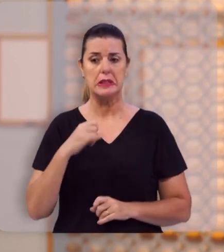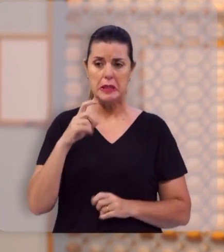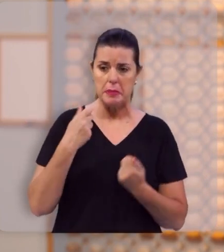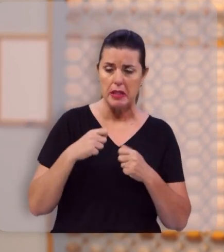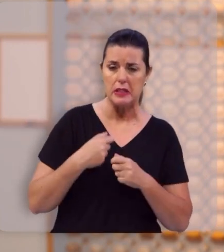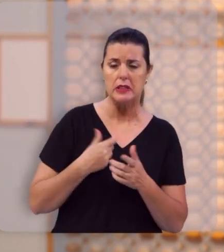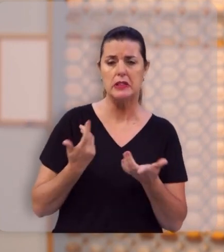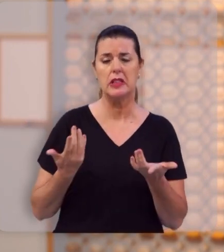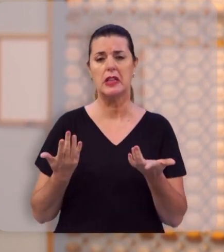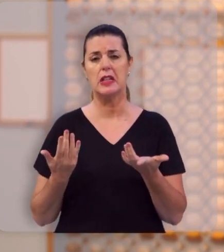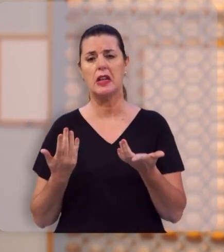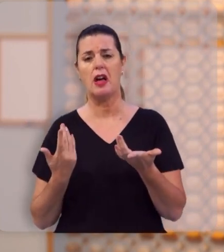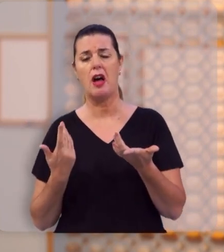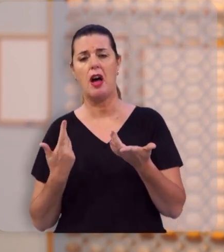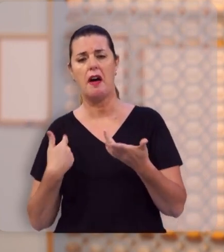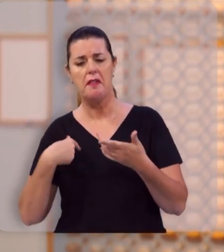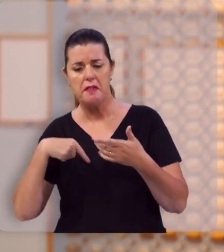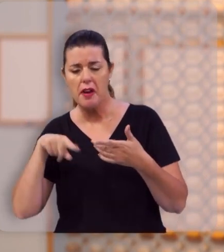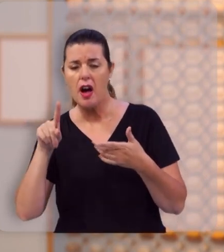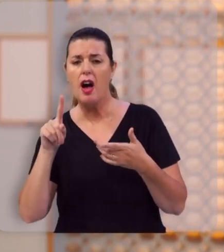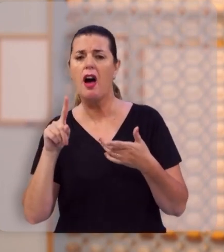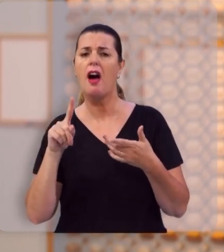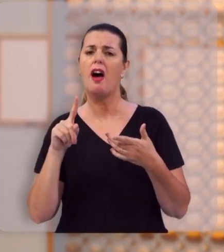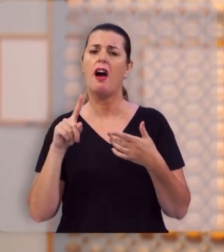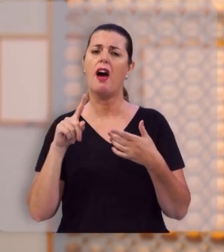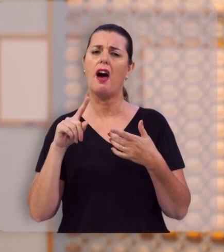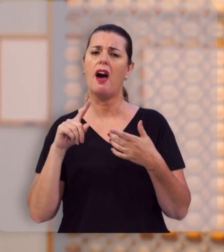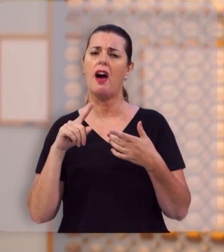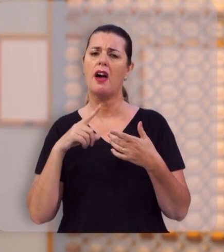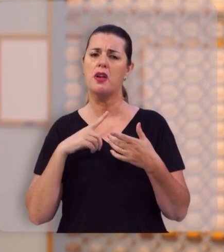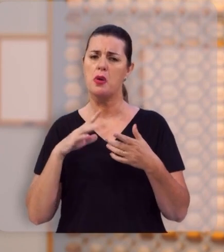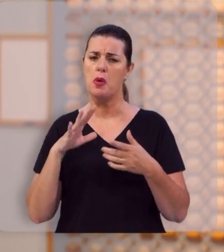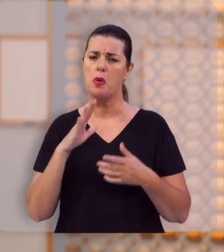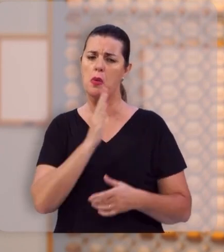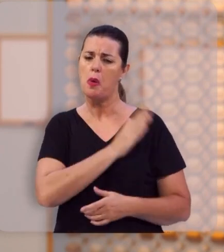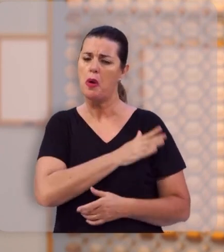for, regue a terra dura,